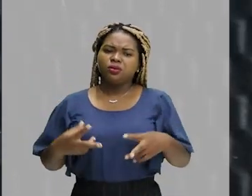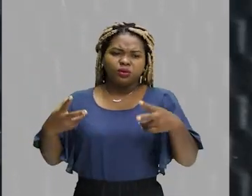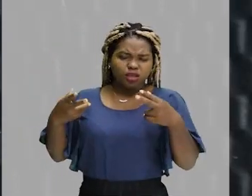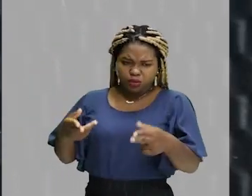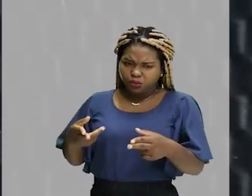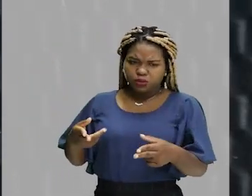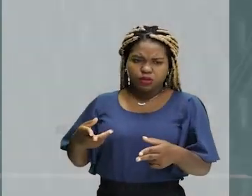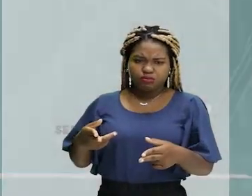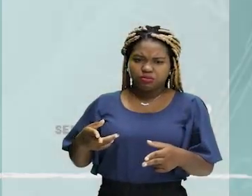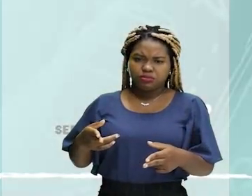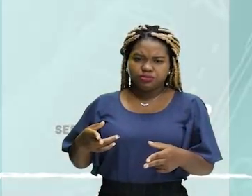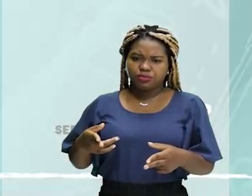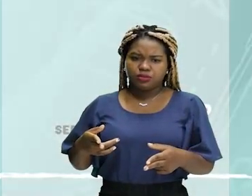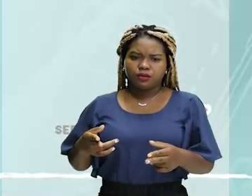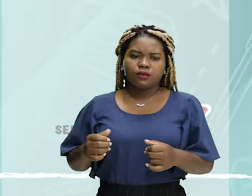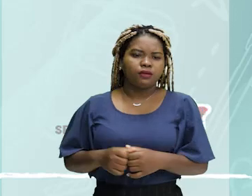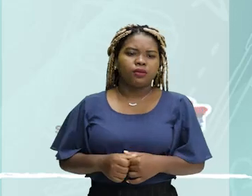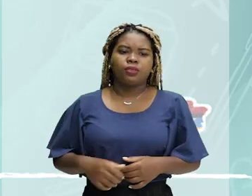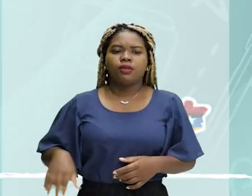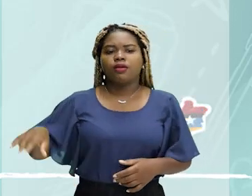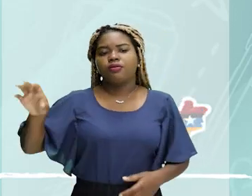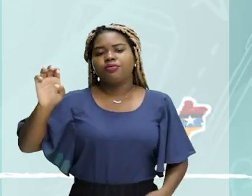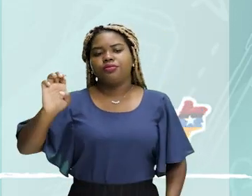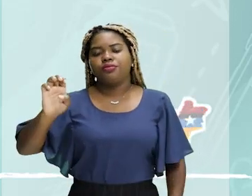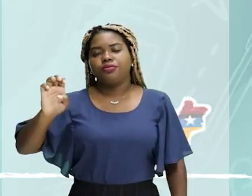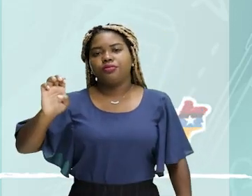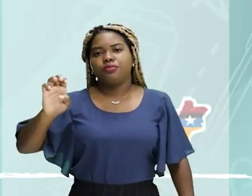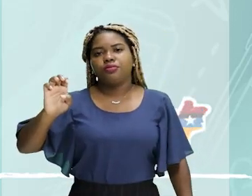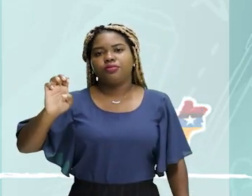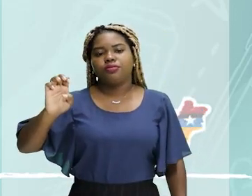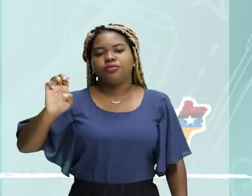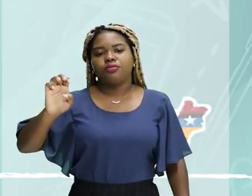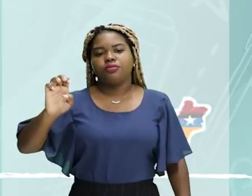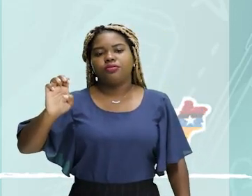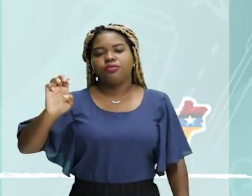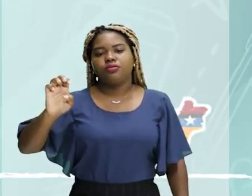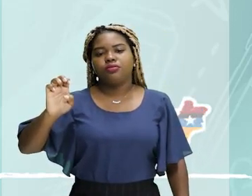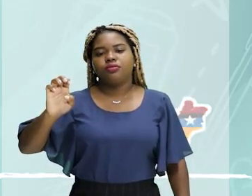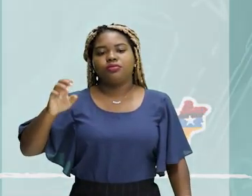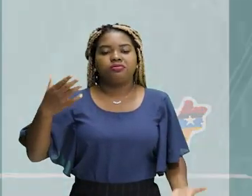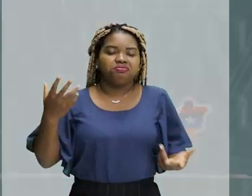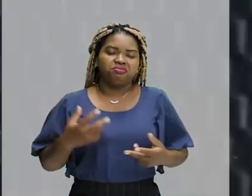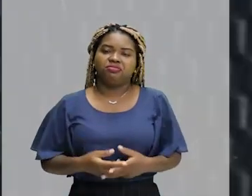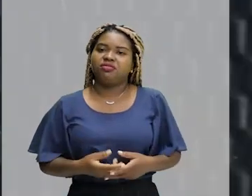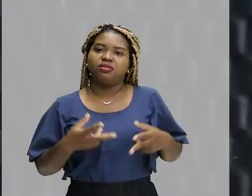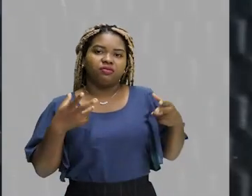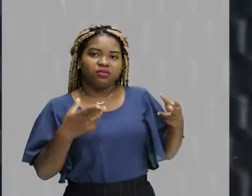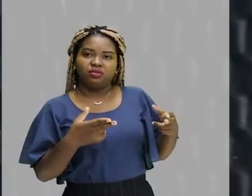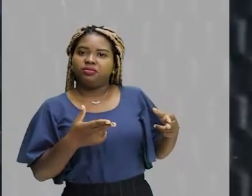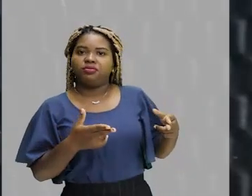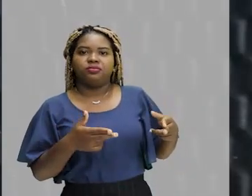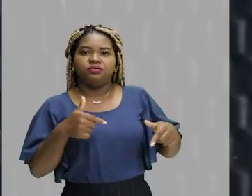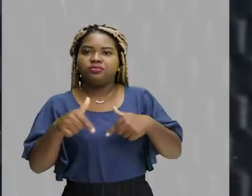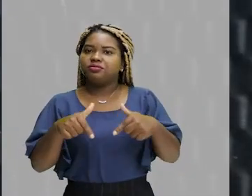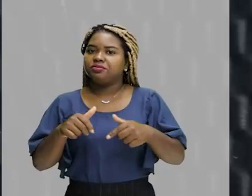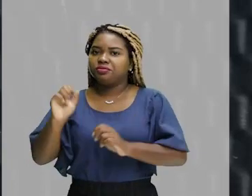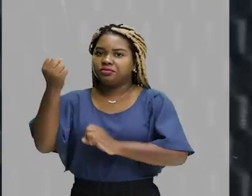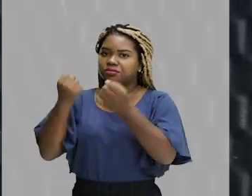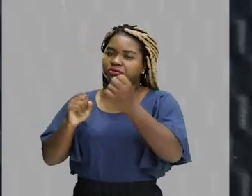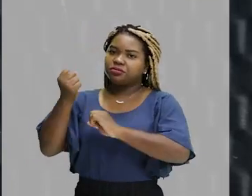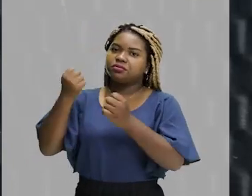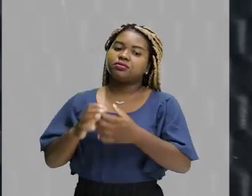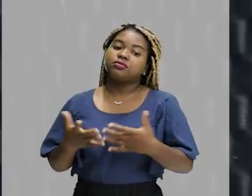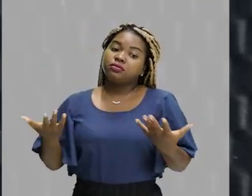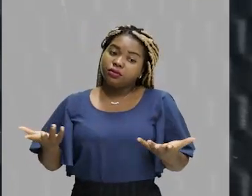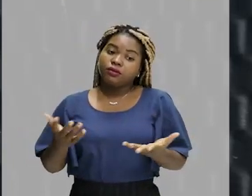igual. O artesão é o mesmo que o trabalhador industrial? Não, não é o mesmo que o trabalhador industrial. Então, por